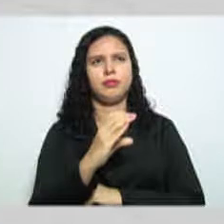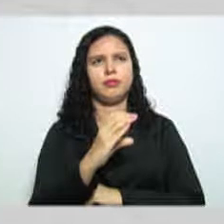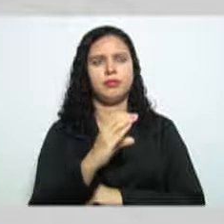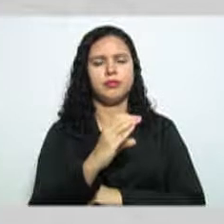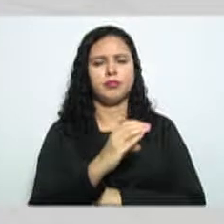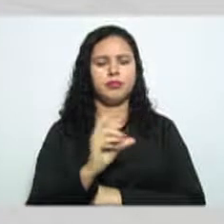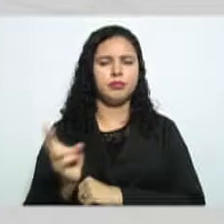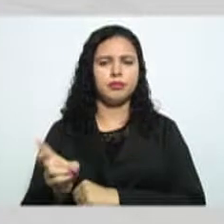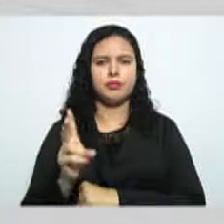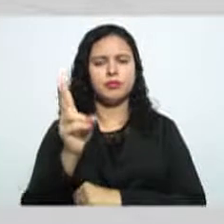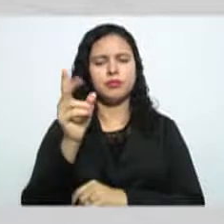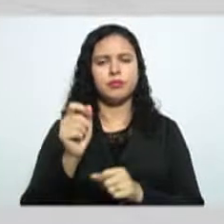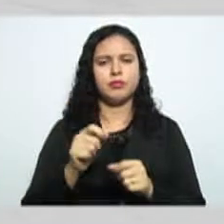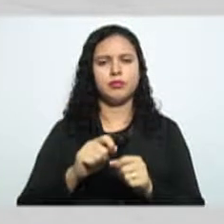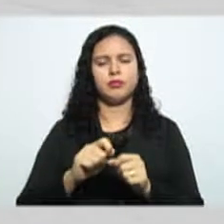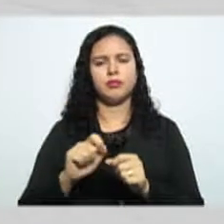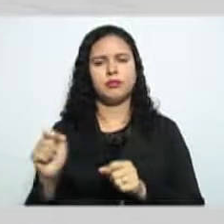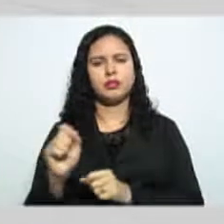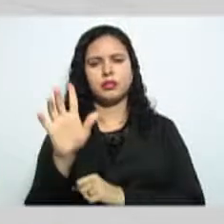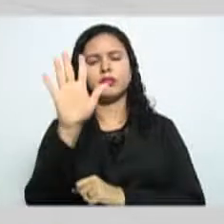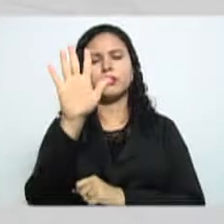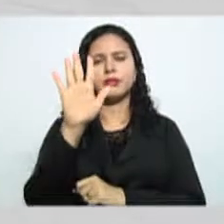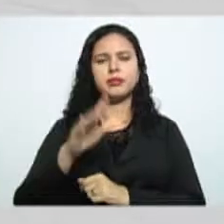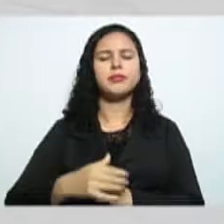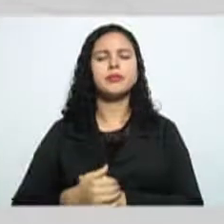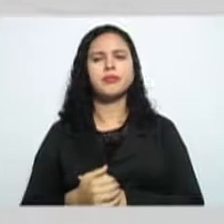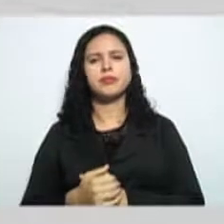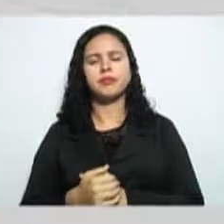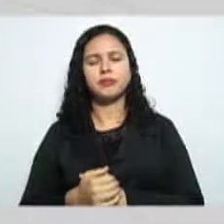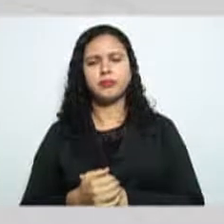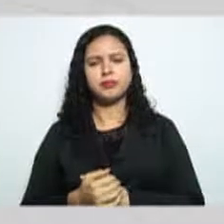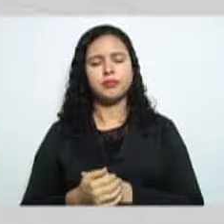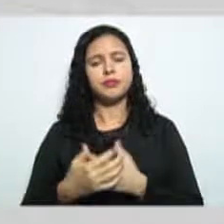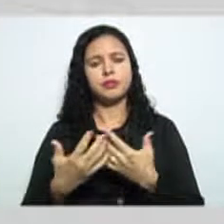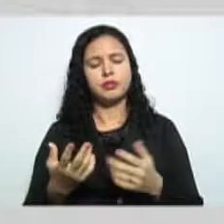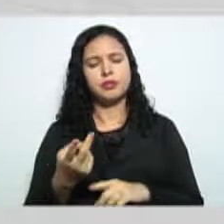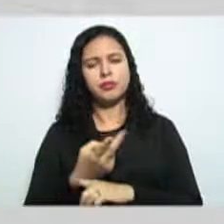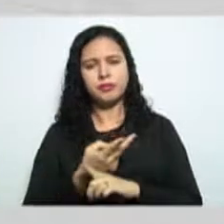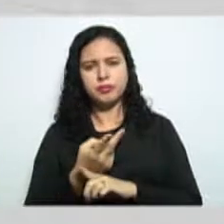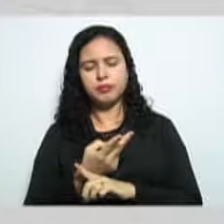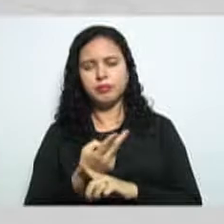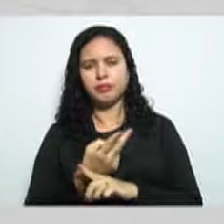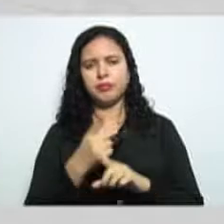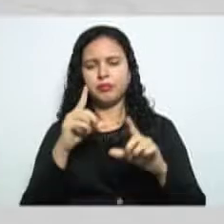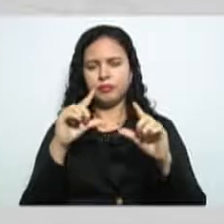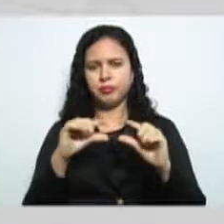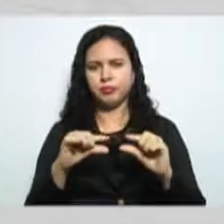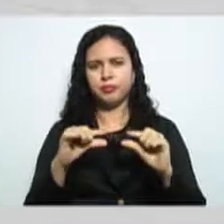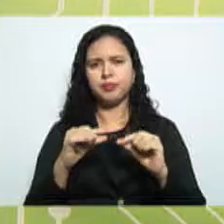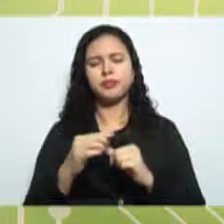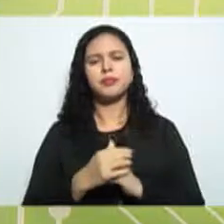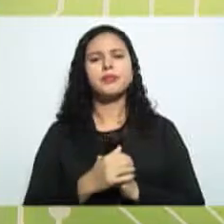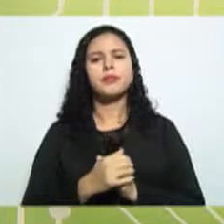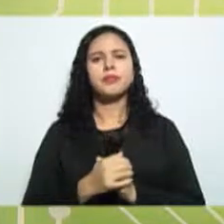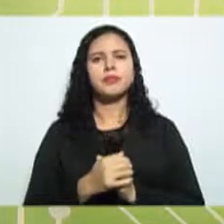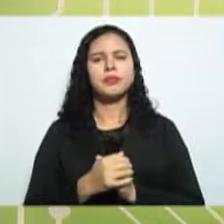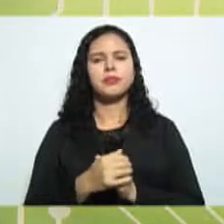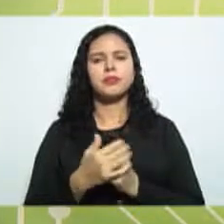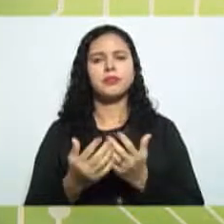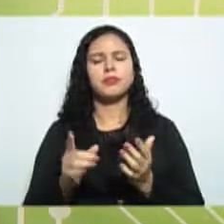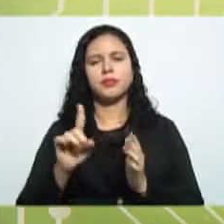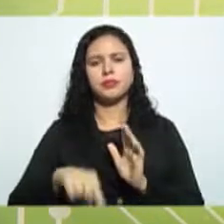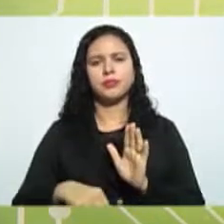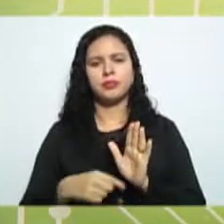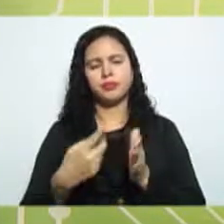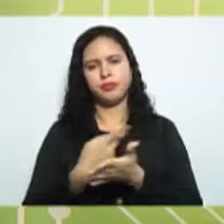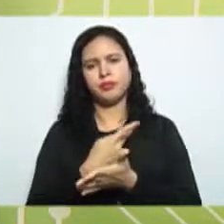processos produtivos não quer elevar os custos, pelo contrário, ela busca reduzir os custos. Então, essa é a alternativa